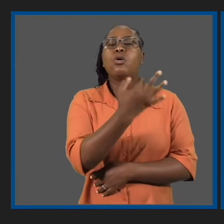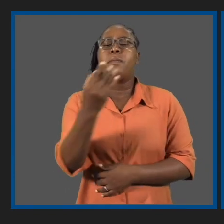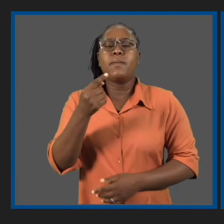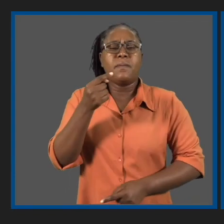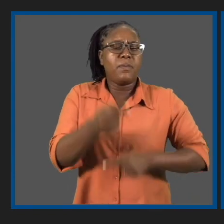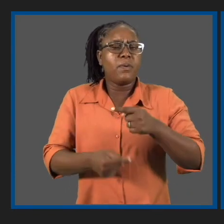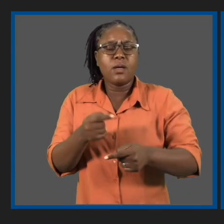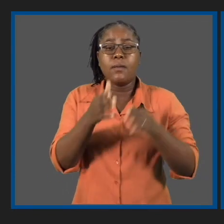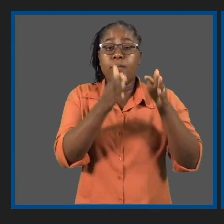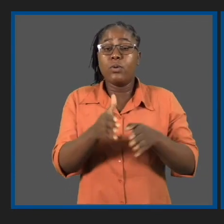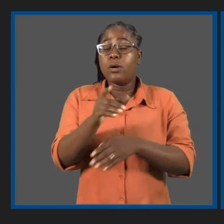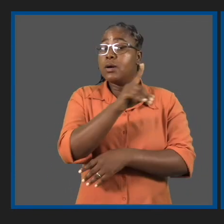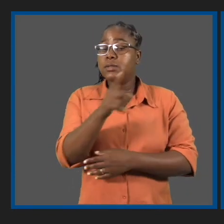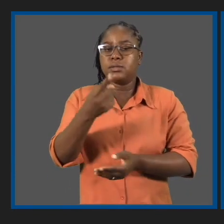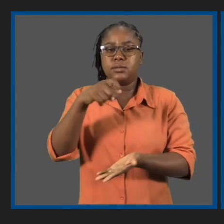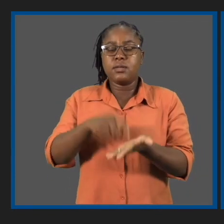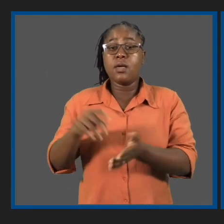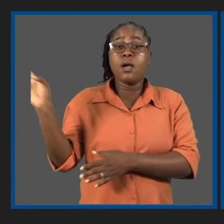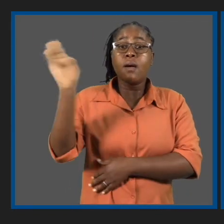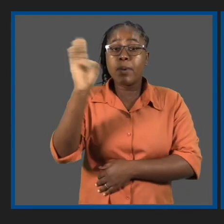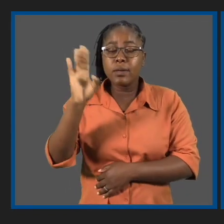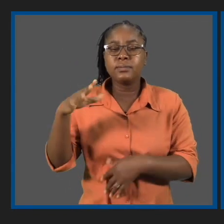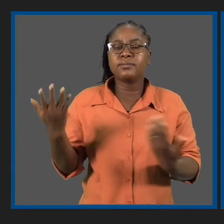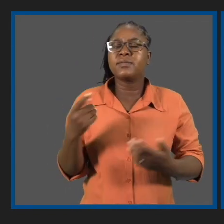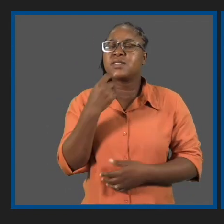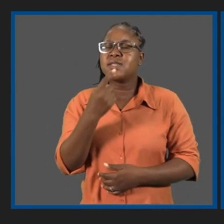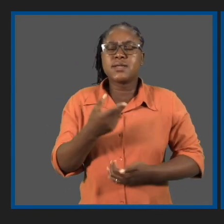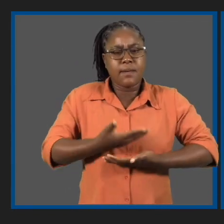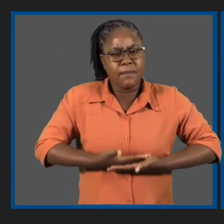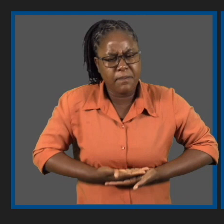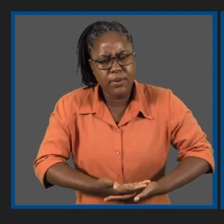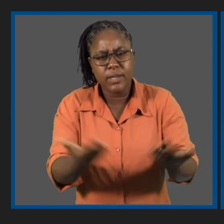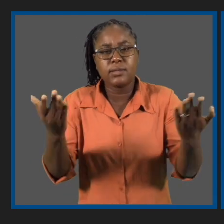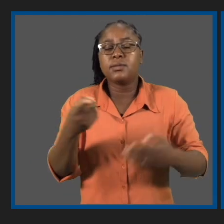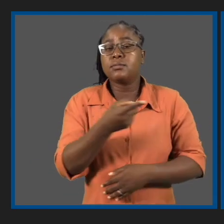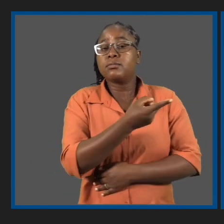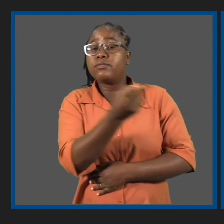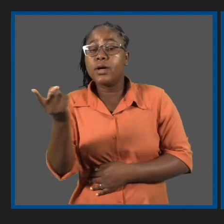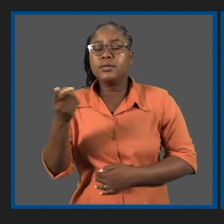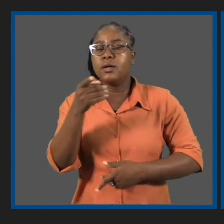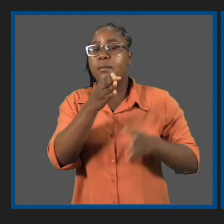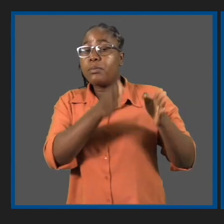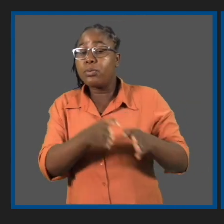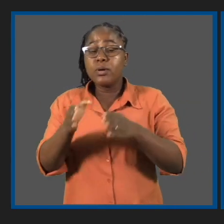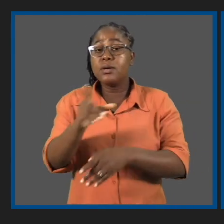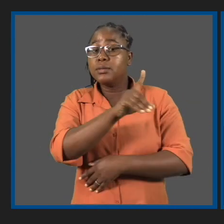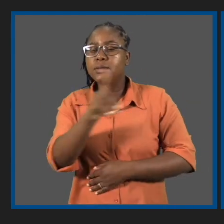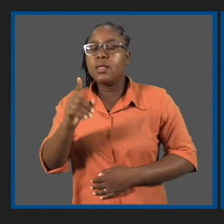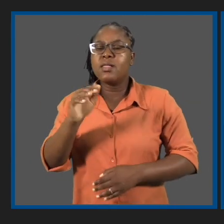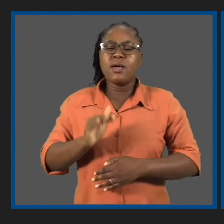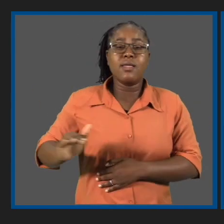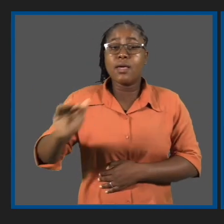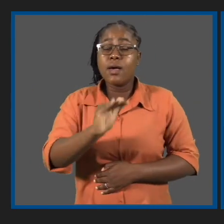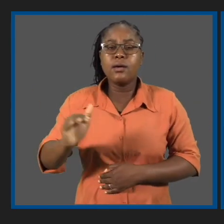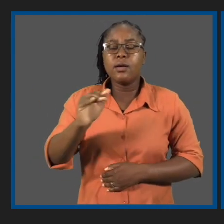Cresce o número de projetos de apoio à pessoa com deficiência na cidade da Beira. O mais recente foi lançado pelo Programa